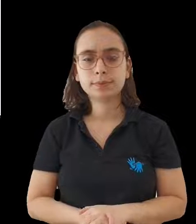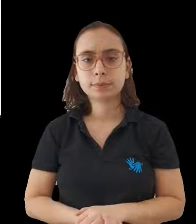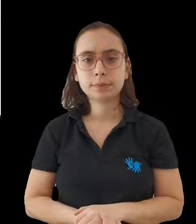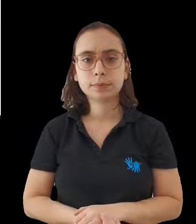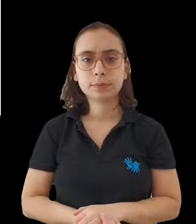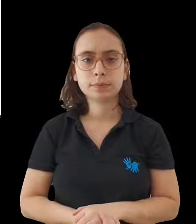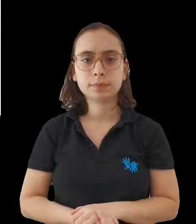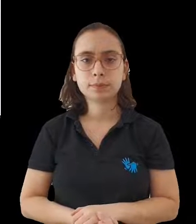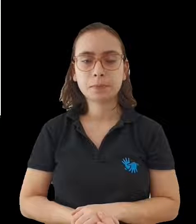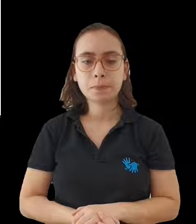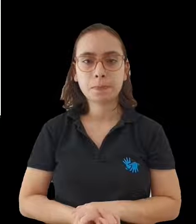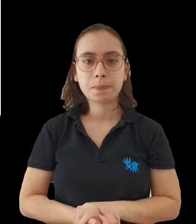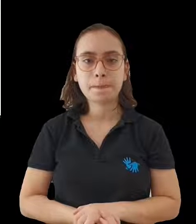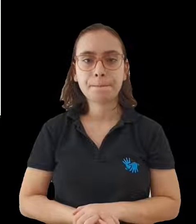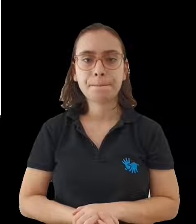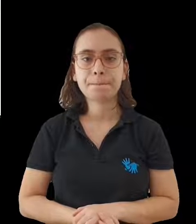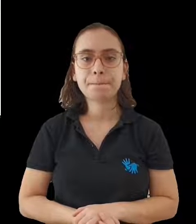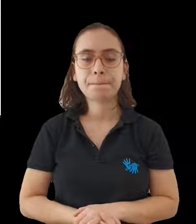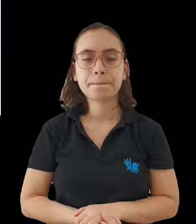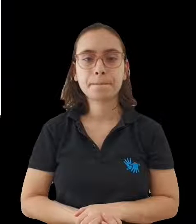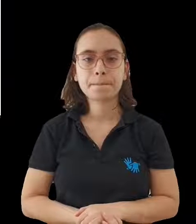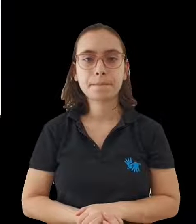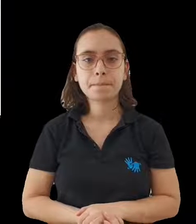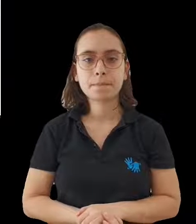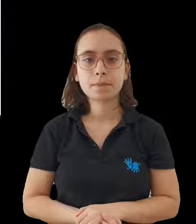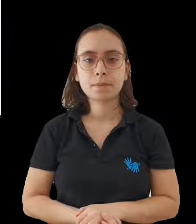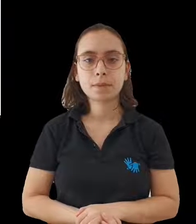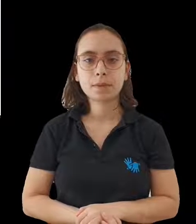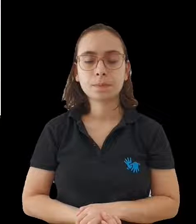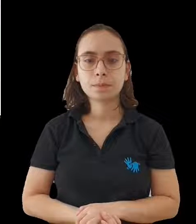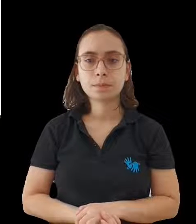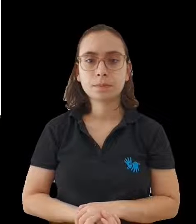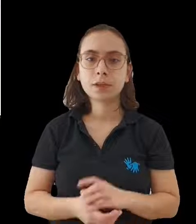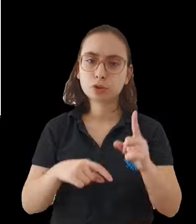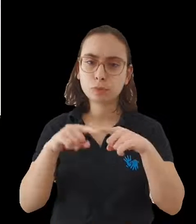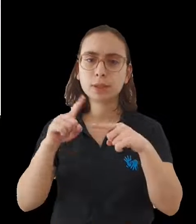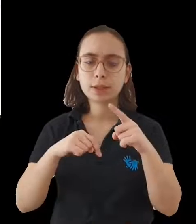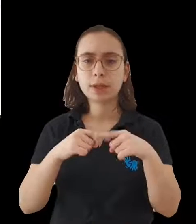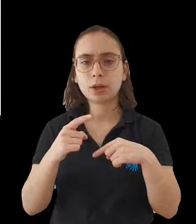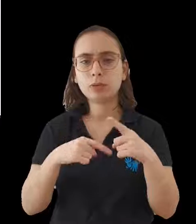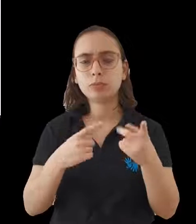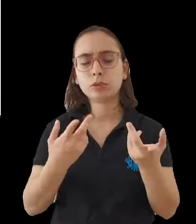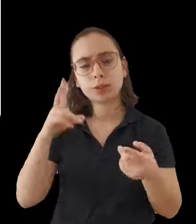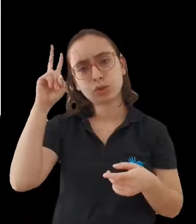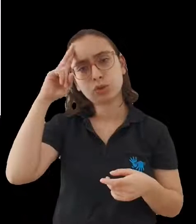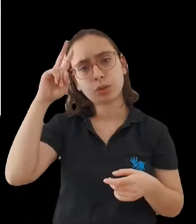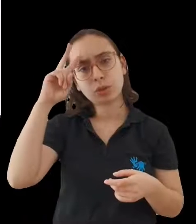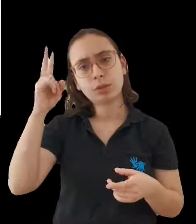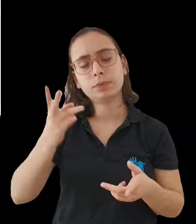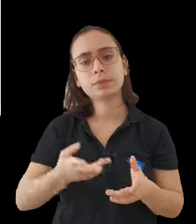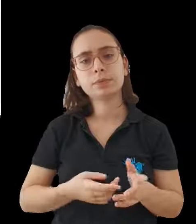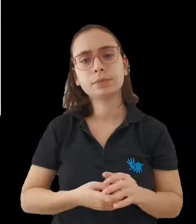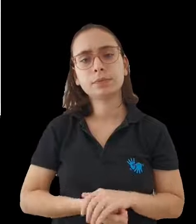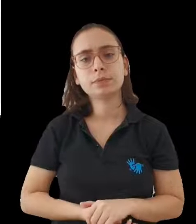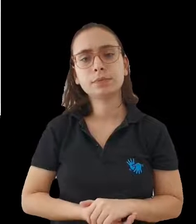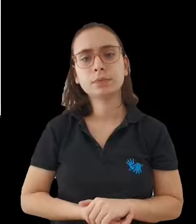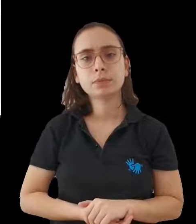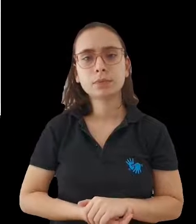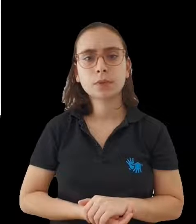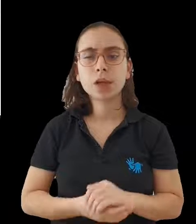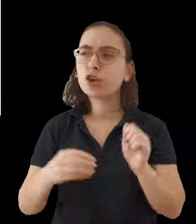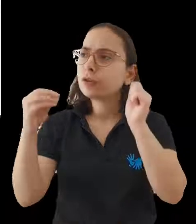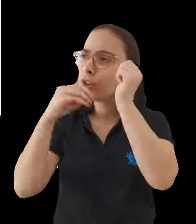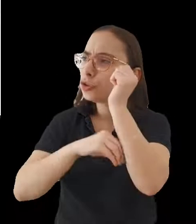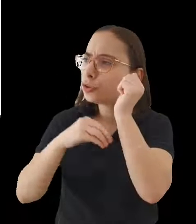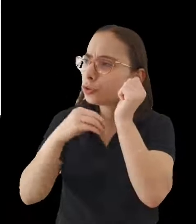Localizaram? São esses os materiais dessa... Por quê? Ó, olha aqui. Tem uma hora que ele vai se esconder atrás